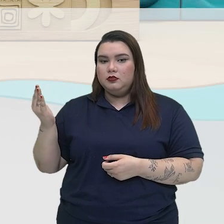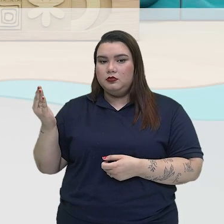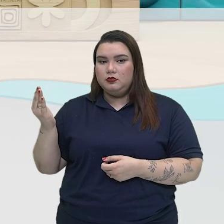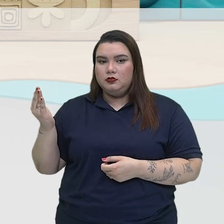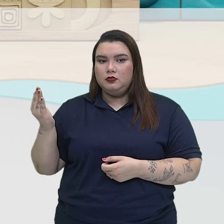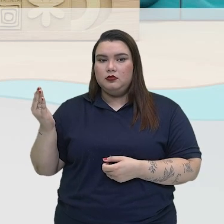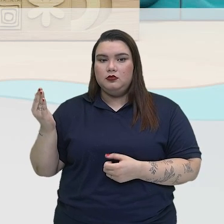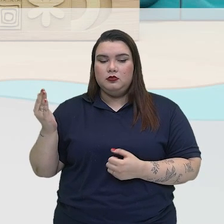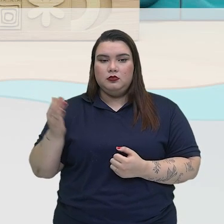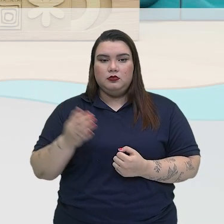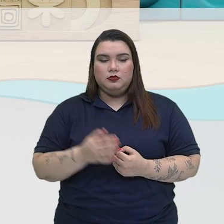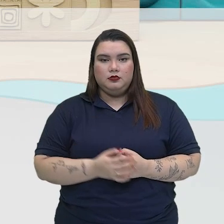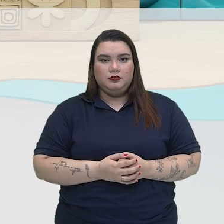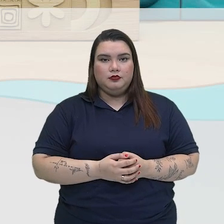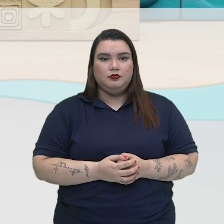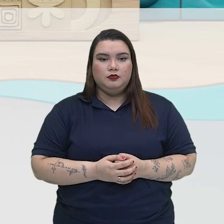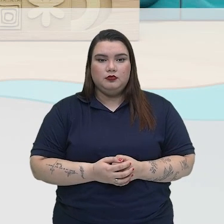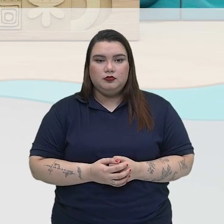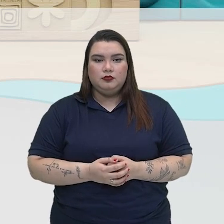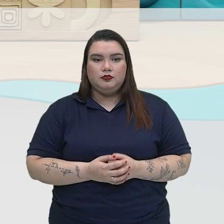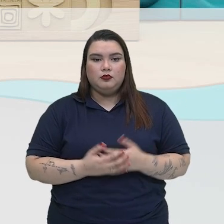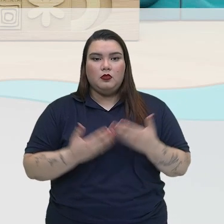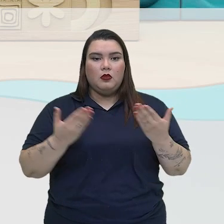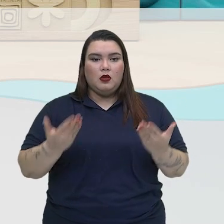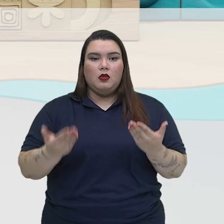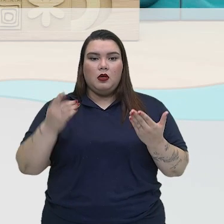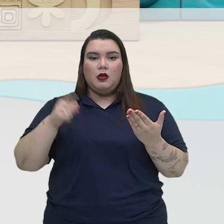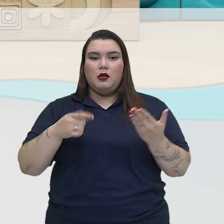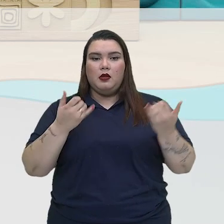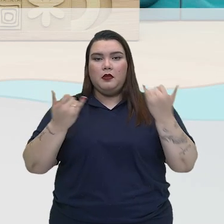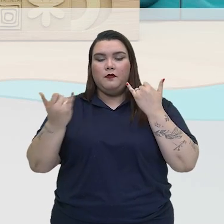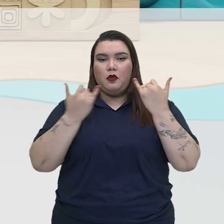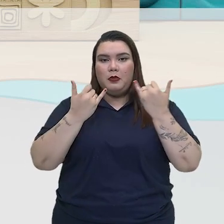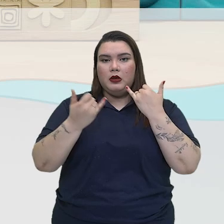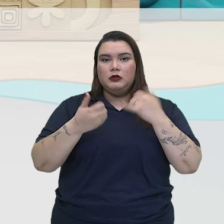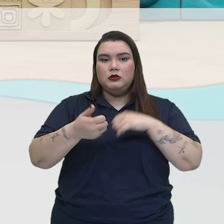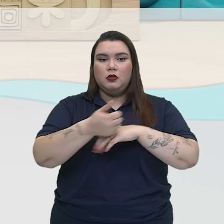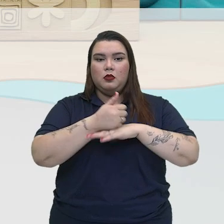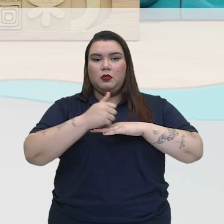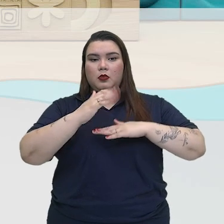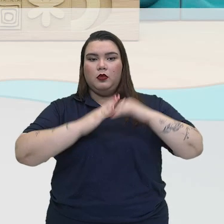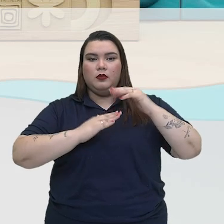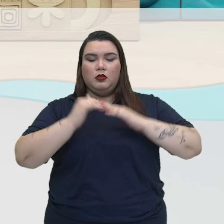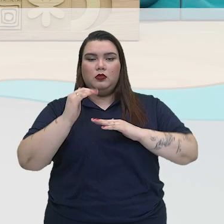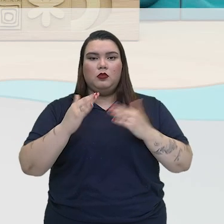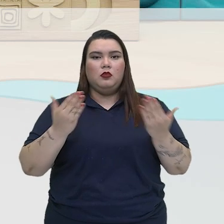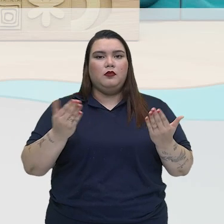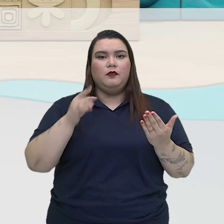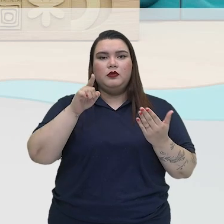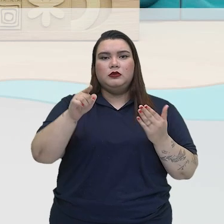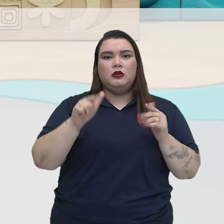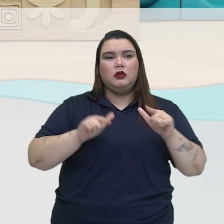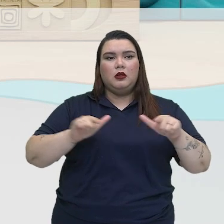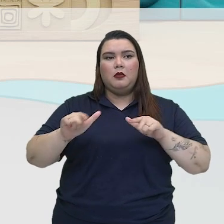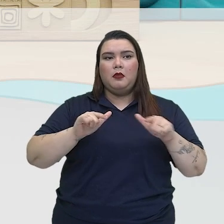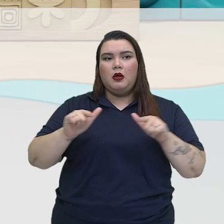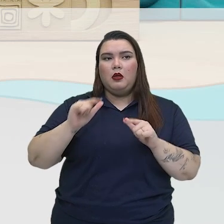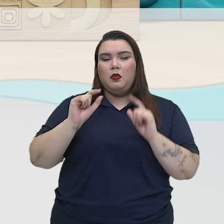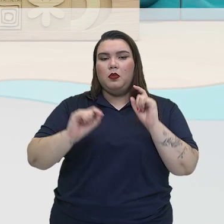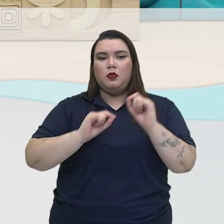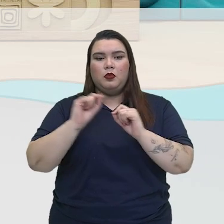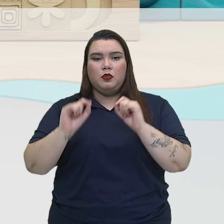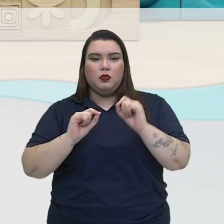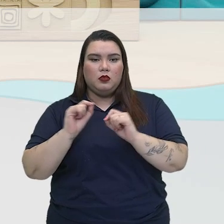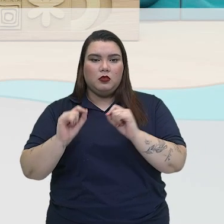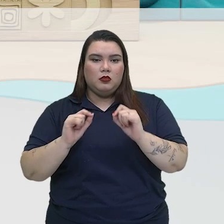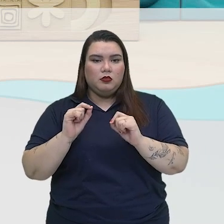information. Professional information, que é uma informação profissional. Qual é a sua ocupação? What's your occupation? I'm